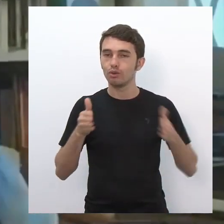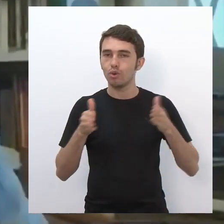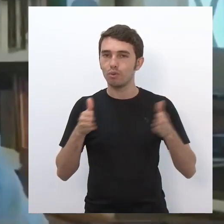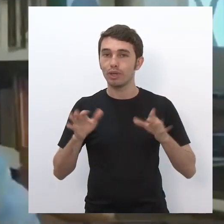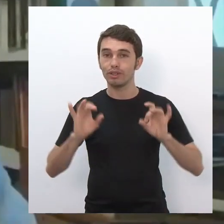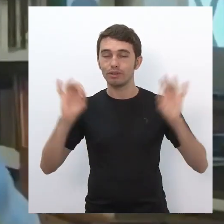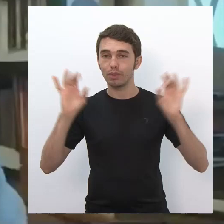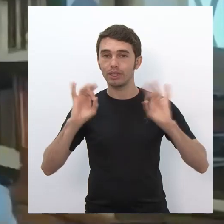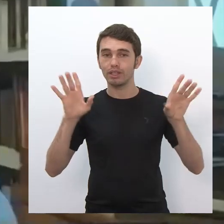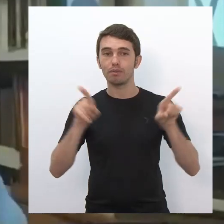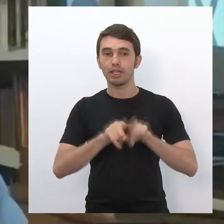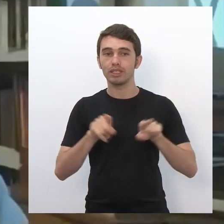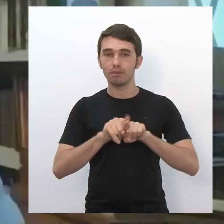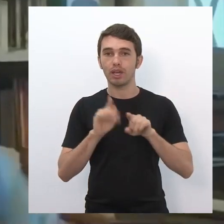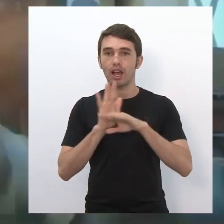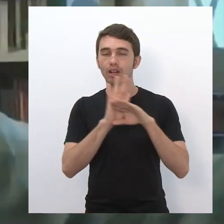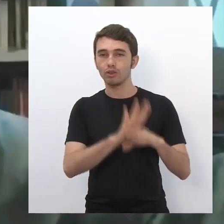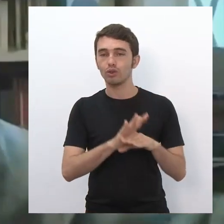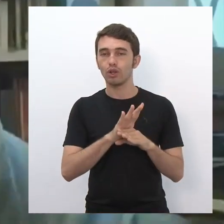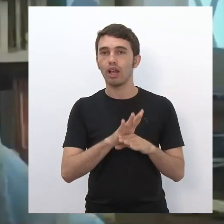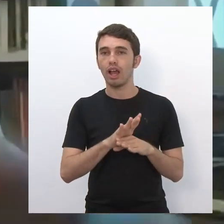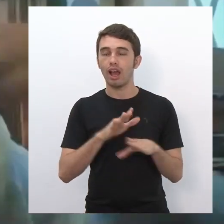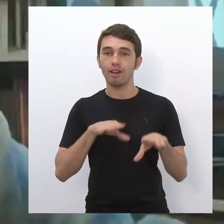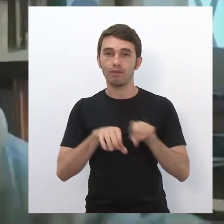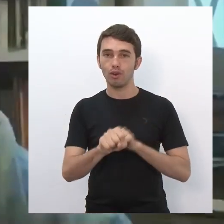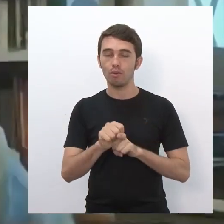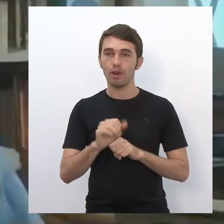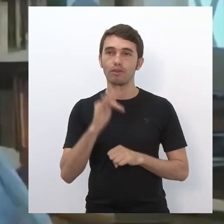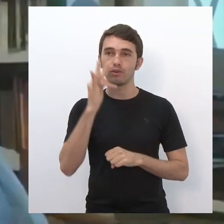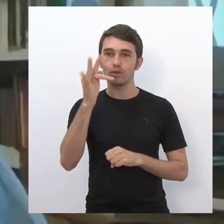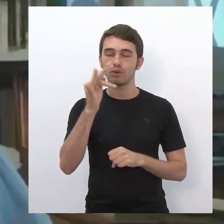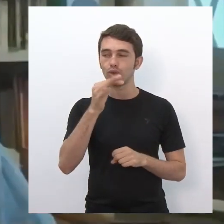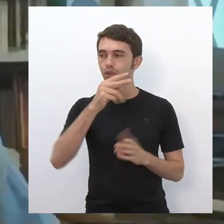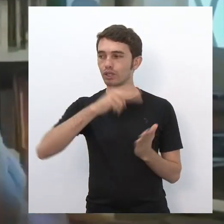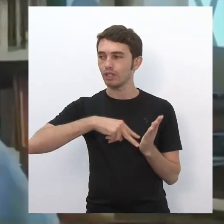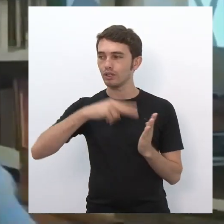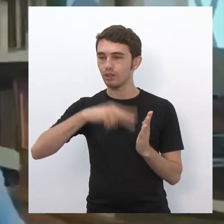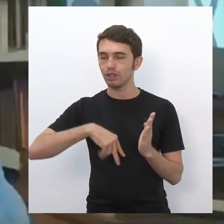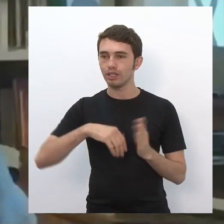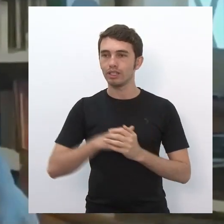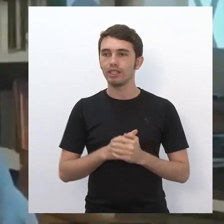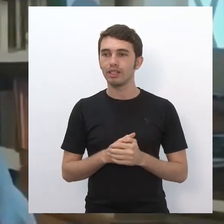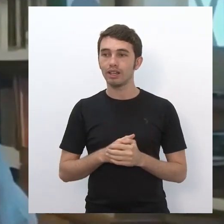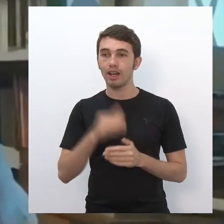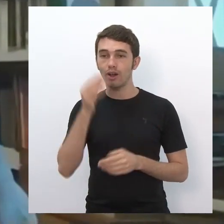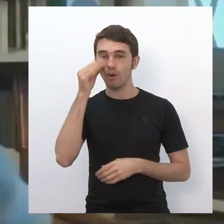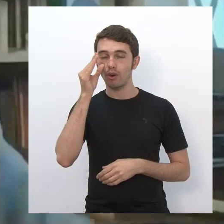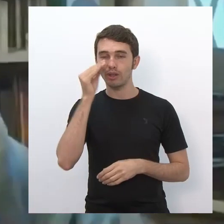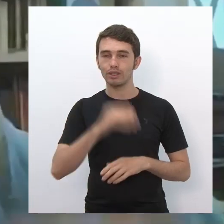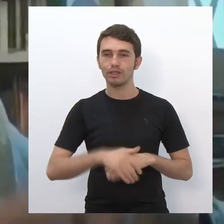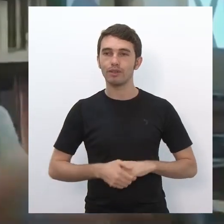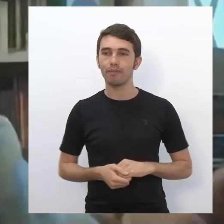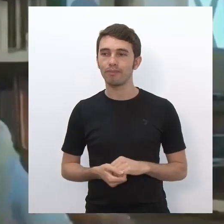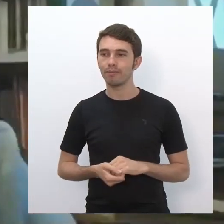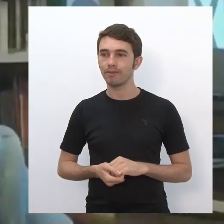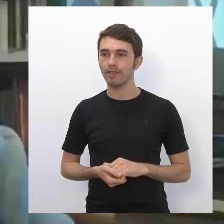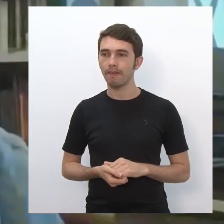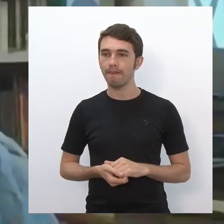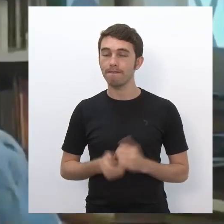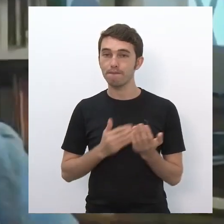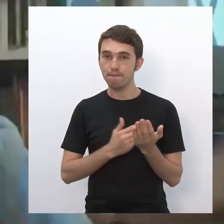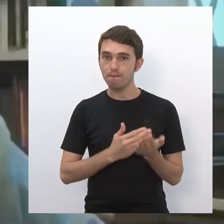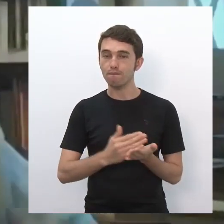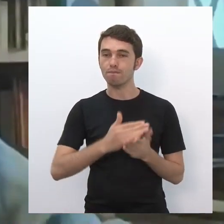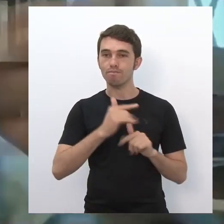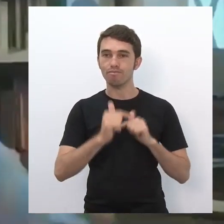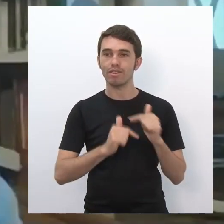mas ajuda a formar futuros leitores, futuras crianças mais curiosas e tal. Então, a gente começou lá esse